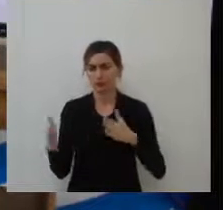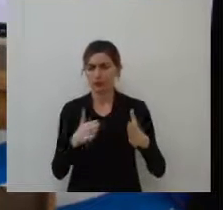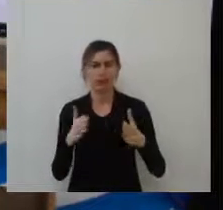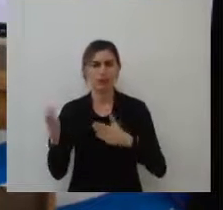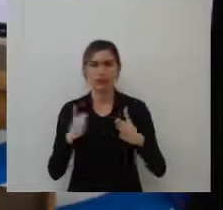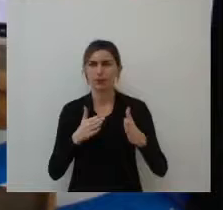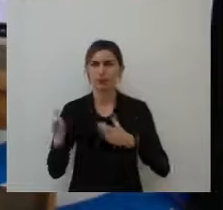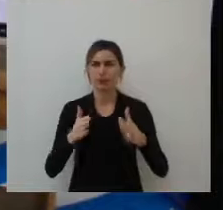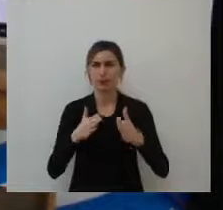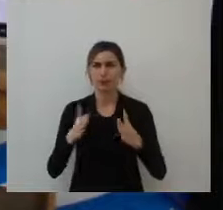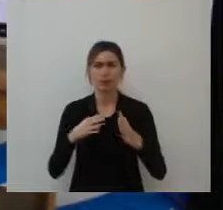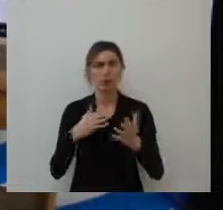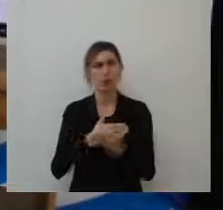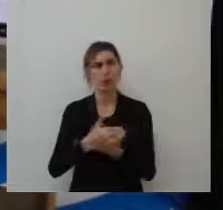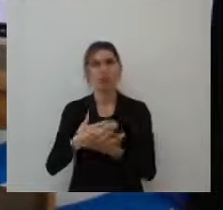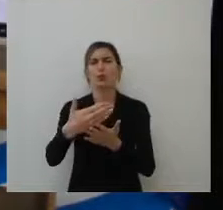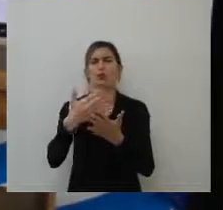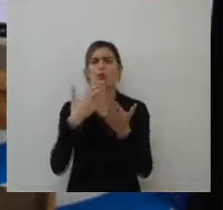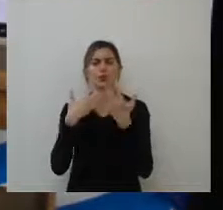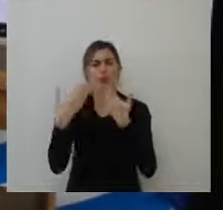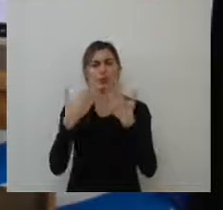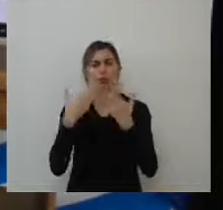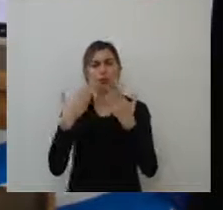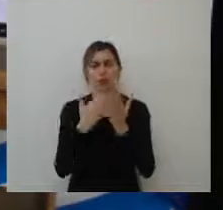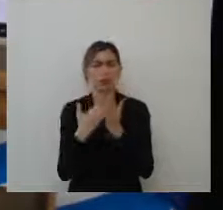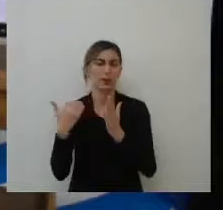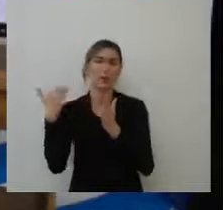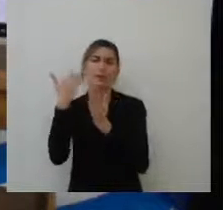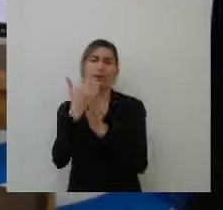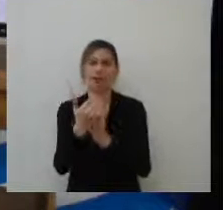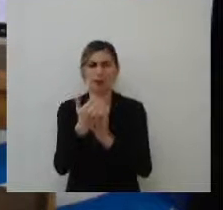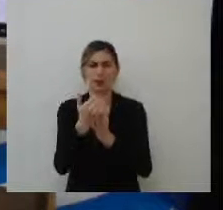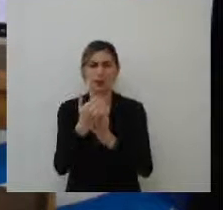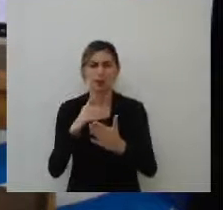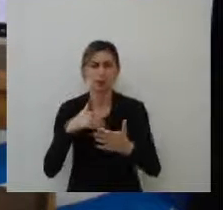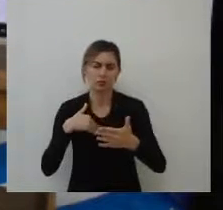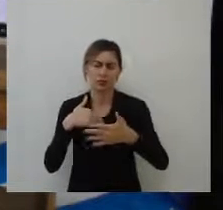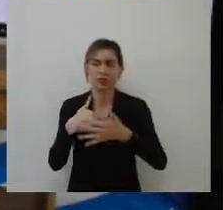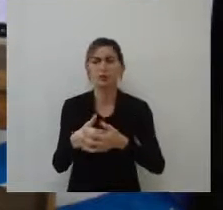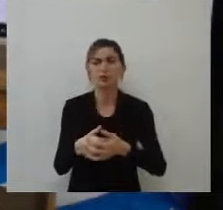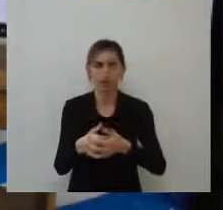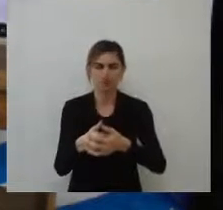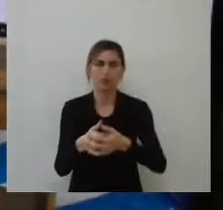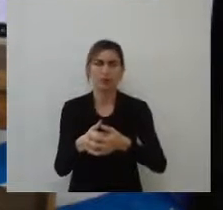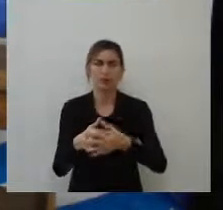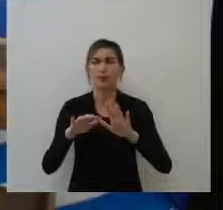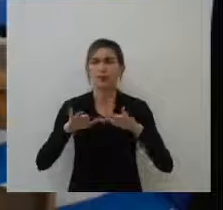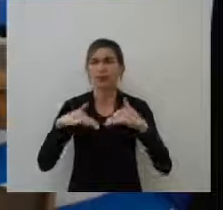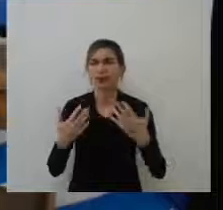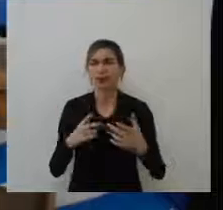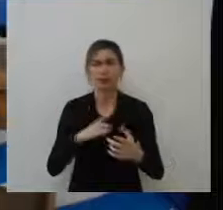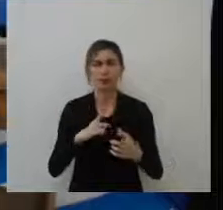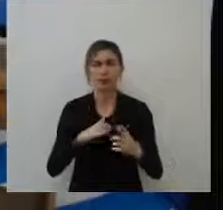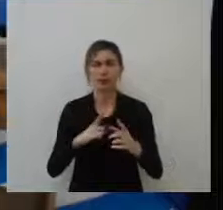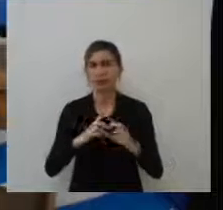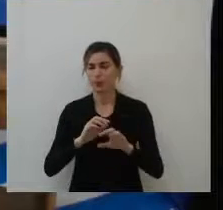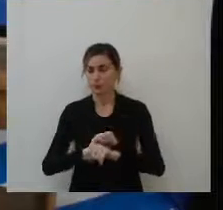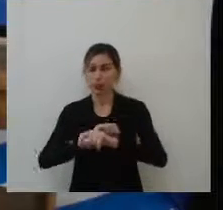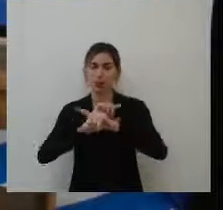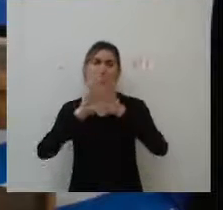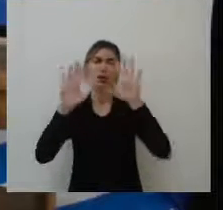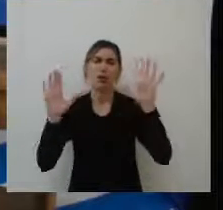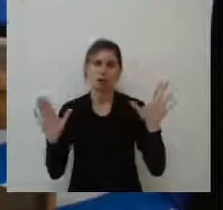período começando a conversar um pouco mais para estar um pouco mais próximo, tá? Então existe uma dimensão bem